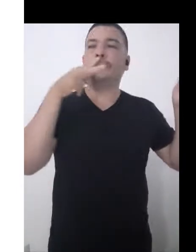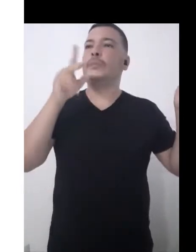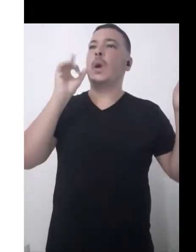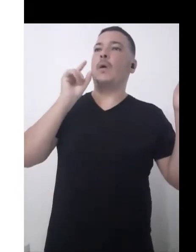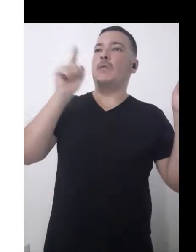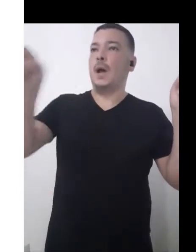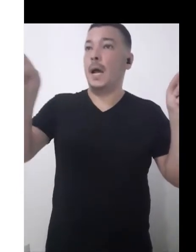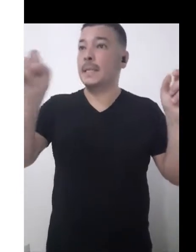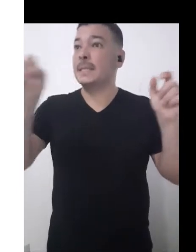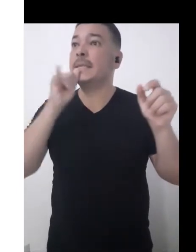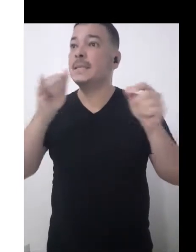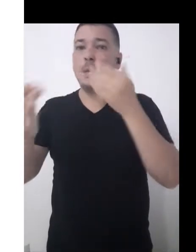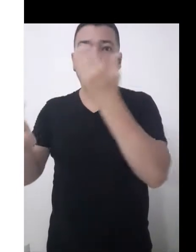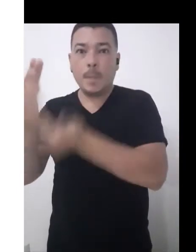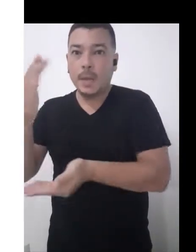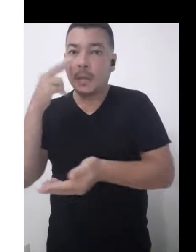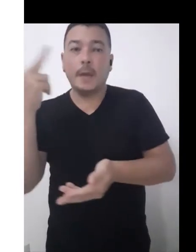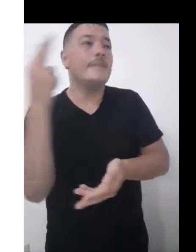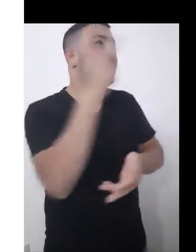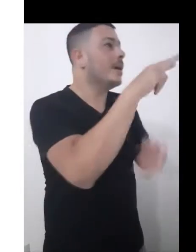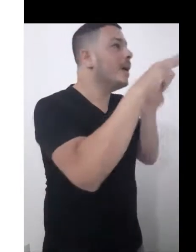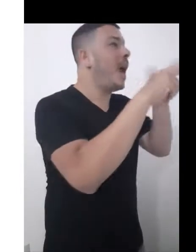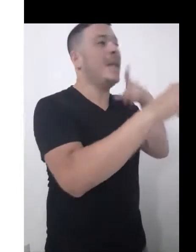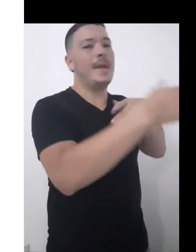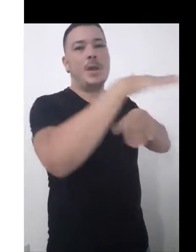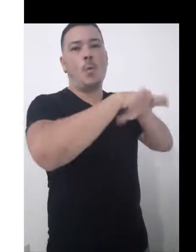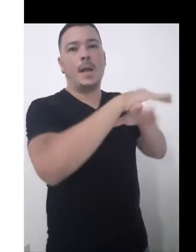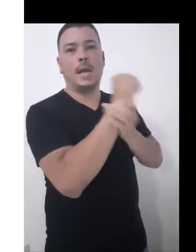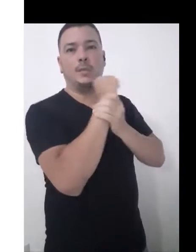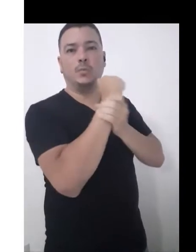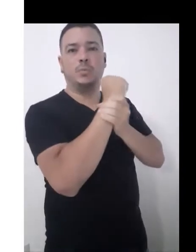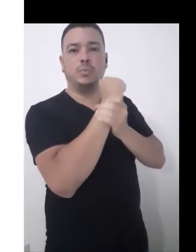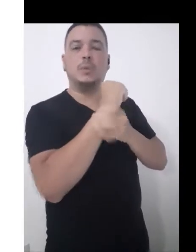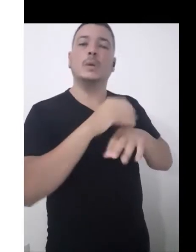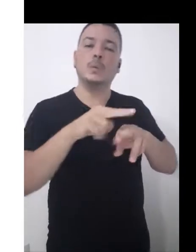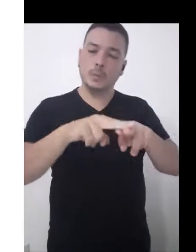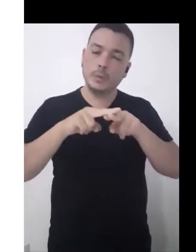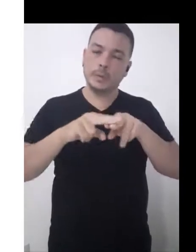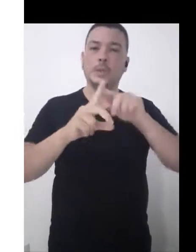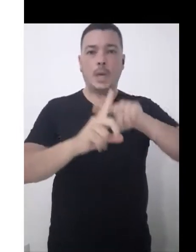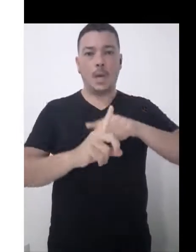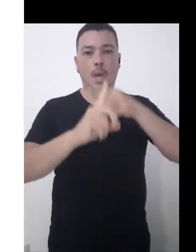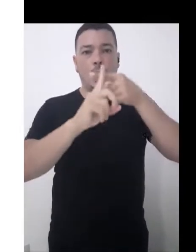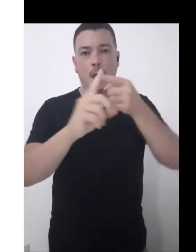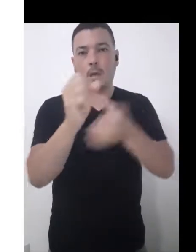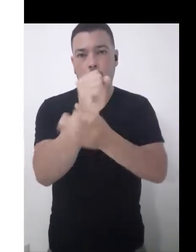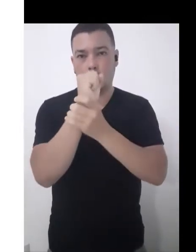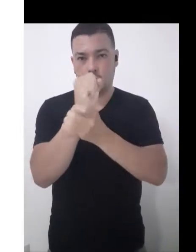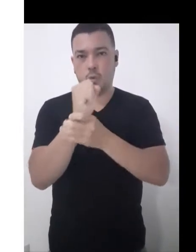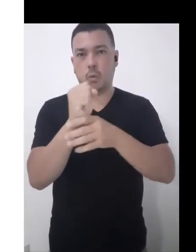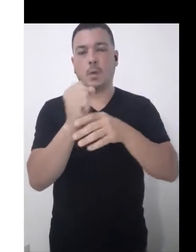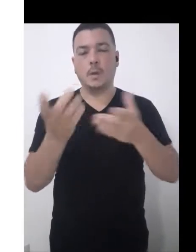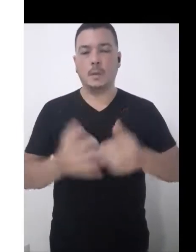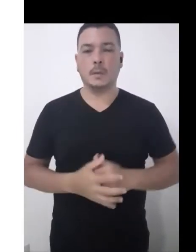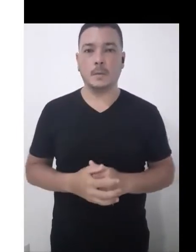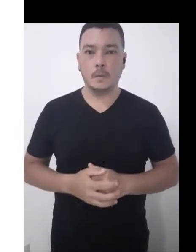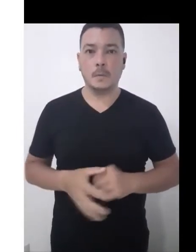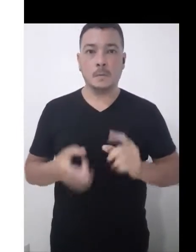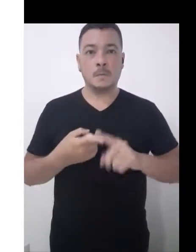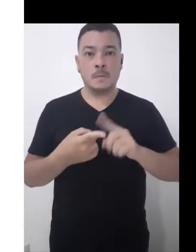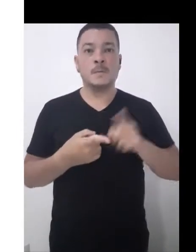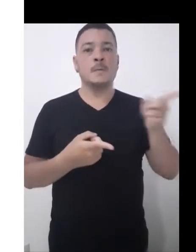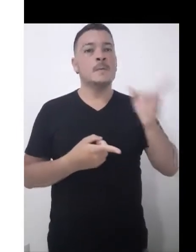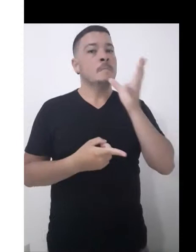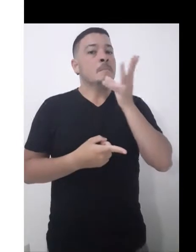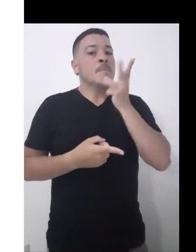de segurança, de checagem de erro no dado que está sendo solicitado, adiciona uma latência maior no envio, um